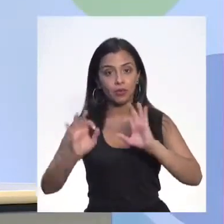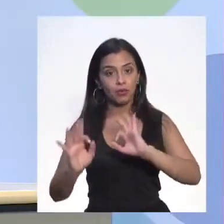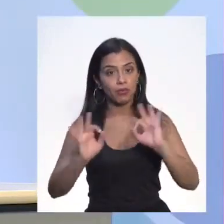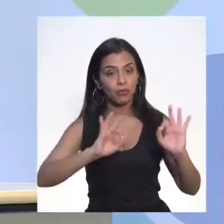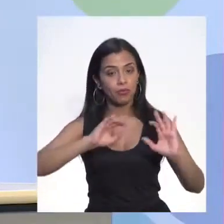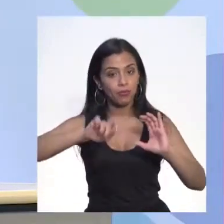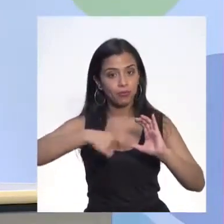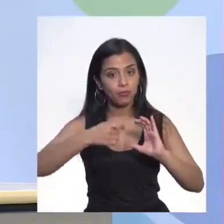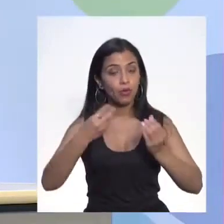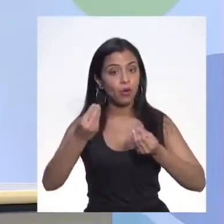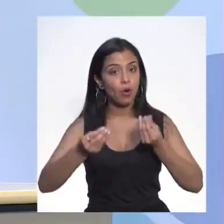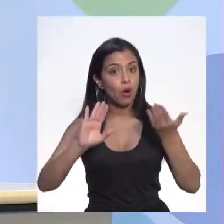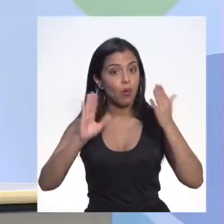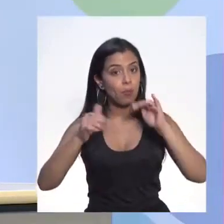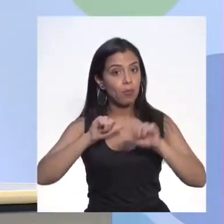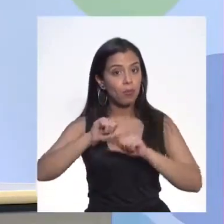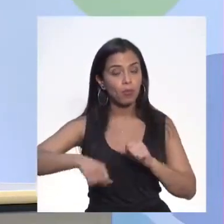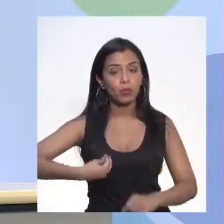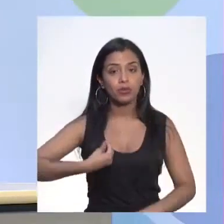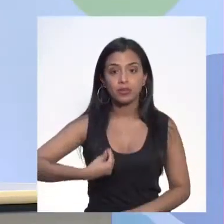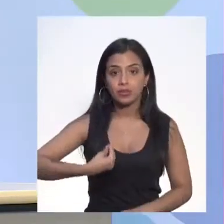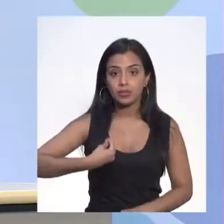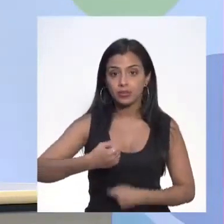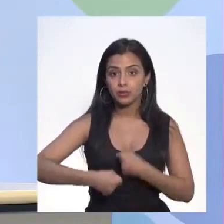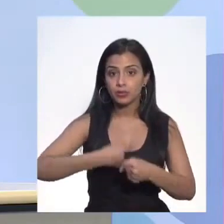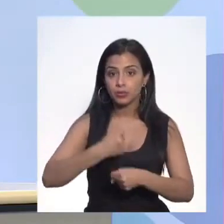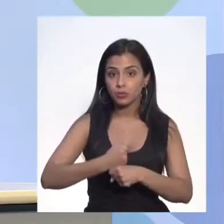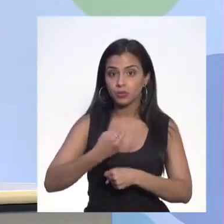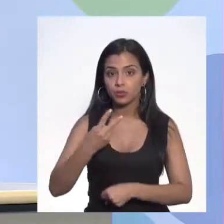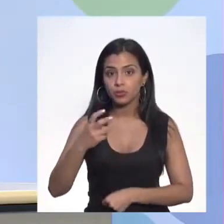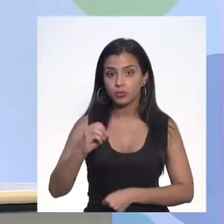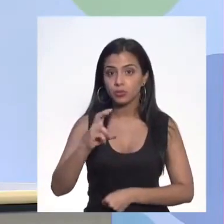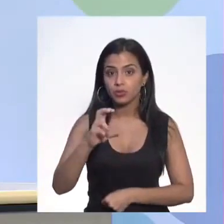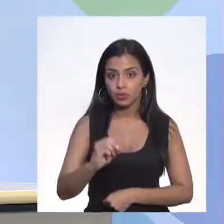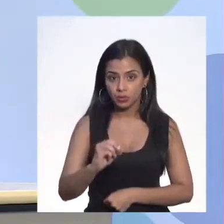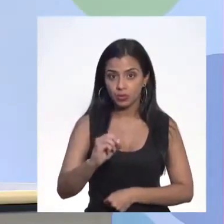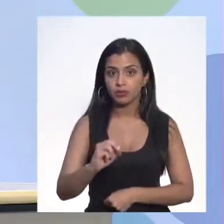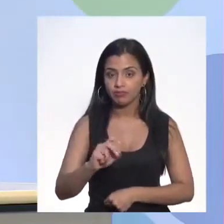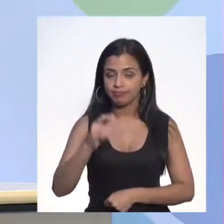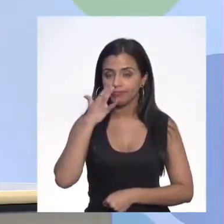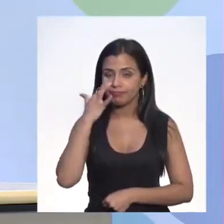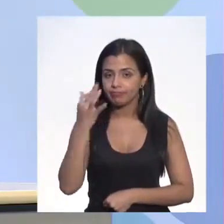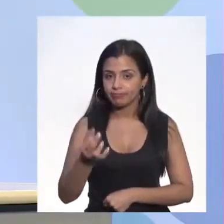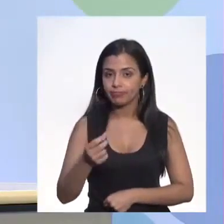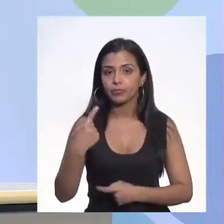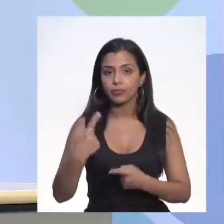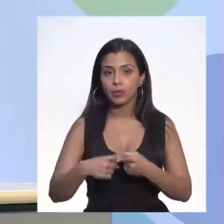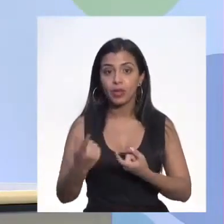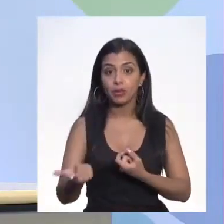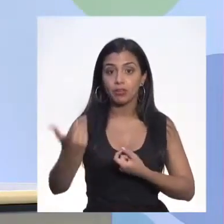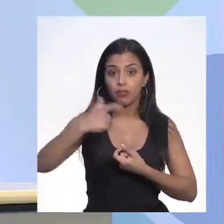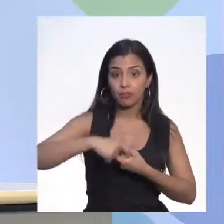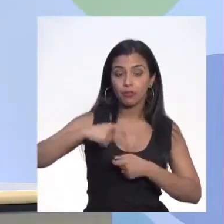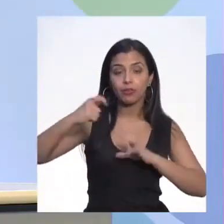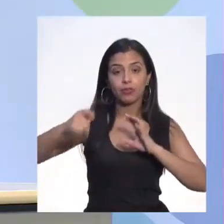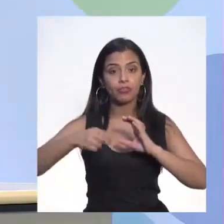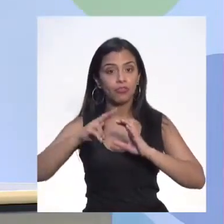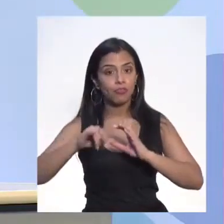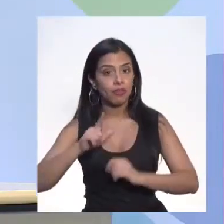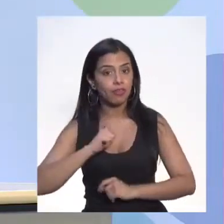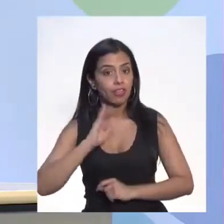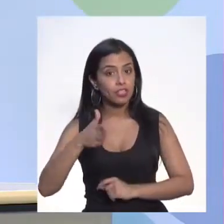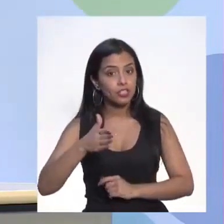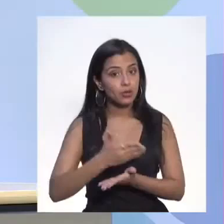mudanças climáticas mudarão as nossas vidas em 2050. E fiquem ligados, porque na volta do vídeo a gente já tem a